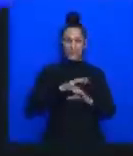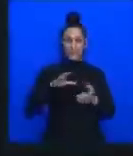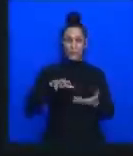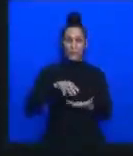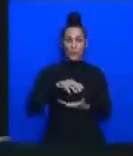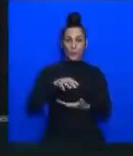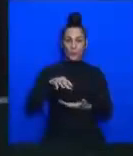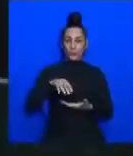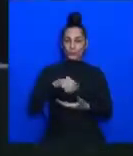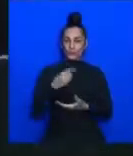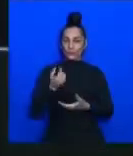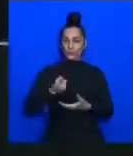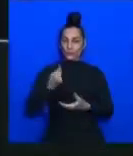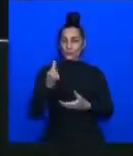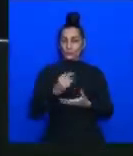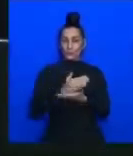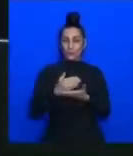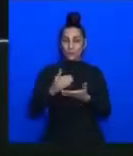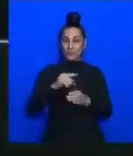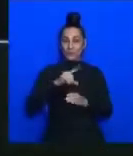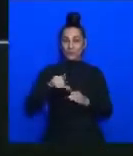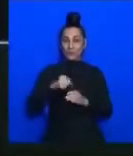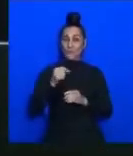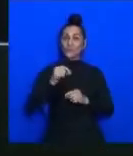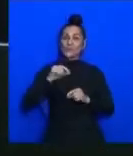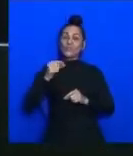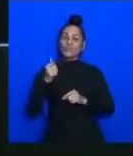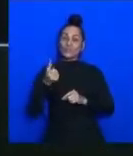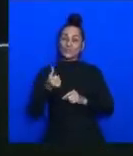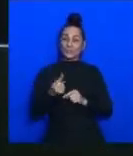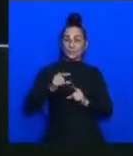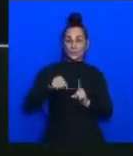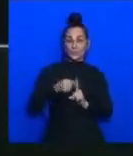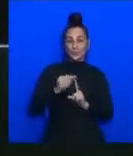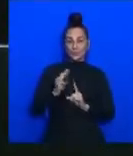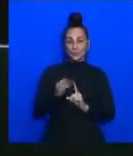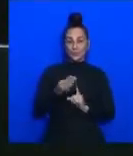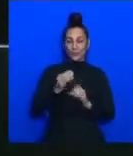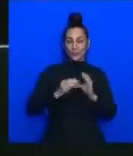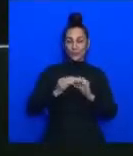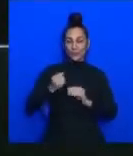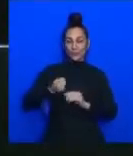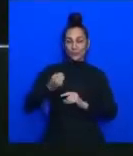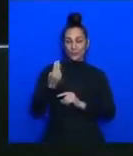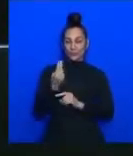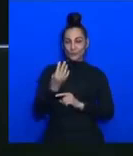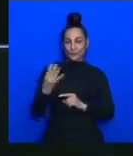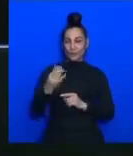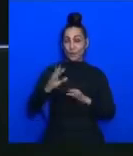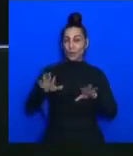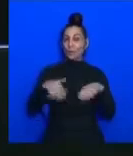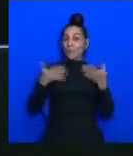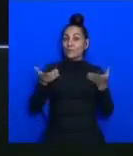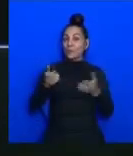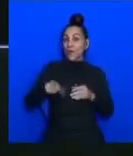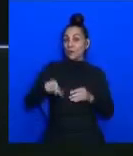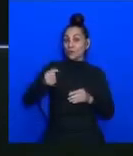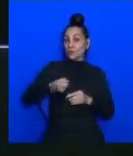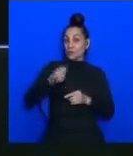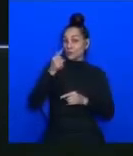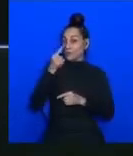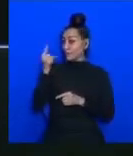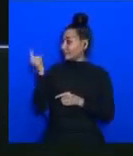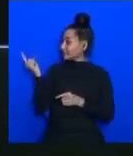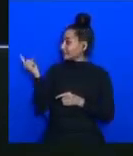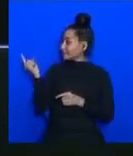Globo número 1 girando, vamos iniciar agora o sorteio dos 6 números da Mais Milionária, concurso 24. Qual será o primeiro número sorteado?